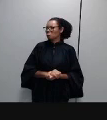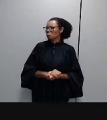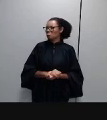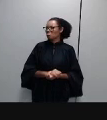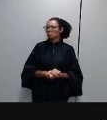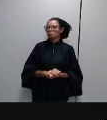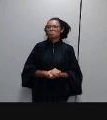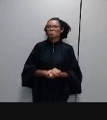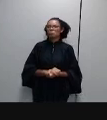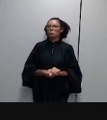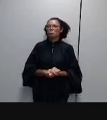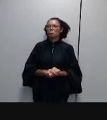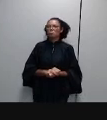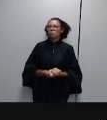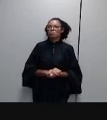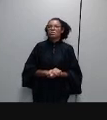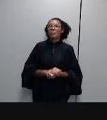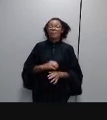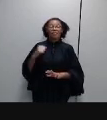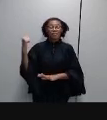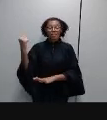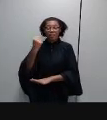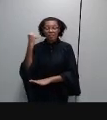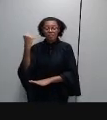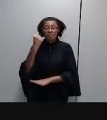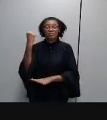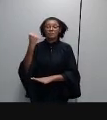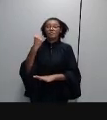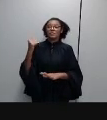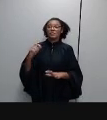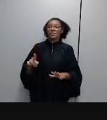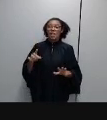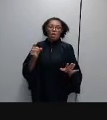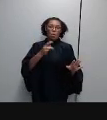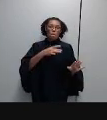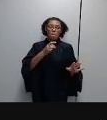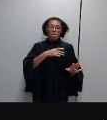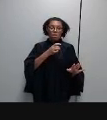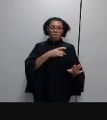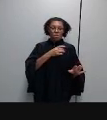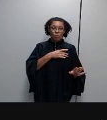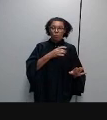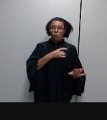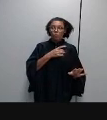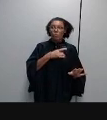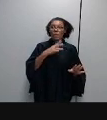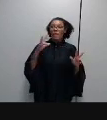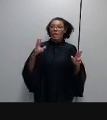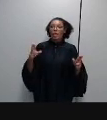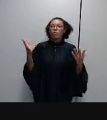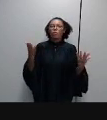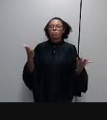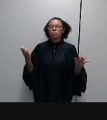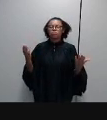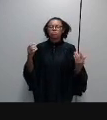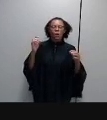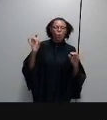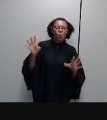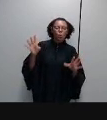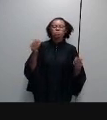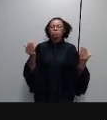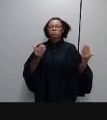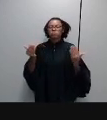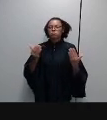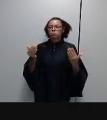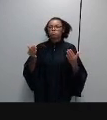a gravidade isso é como o medo o medo Depende muito da sensibilidade do sujeito e